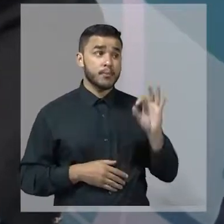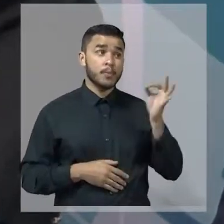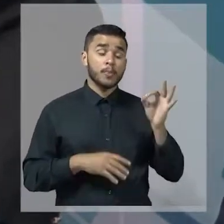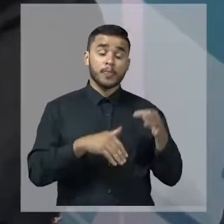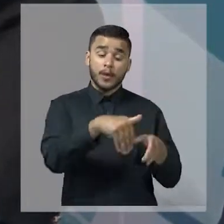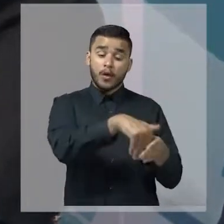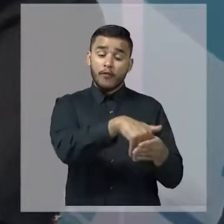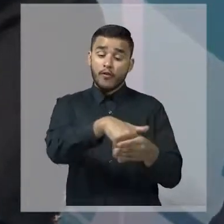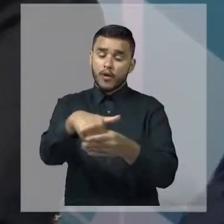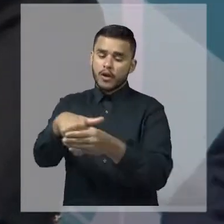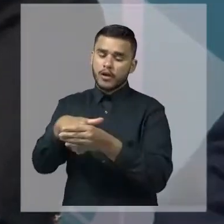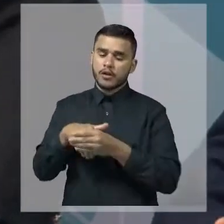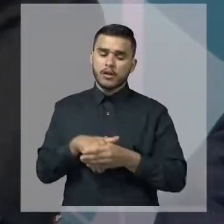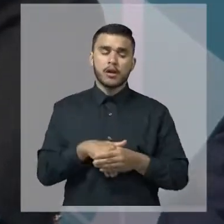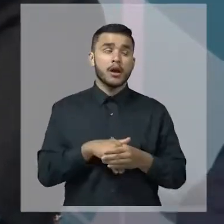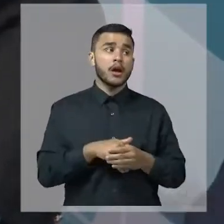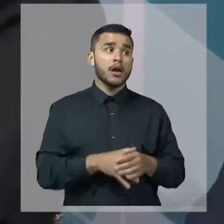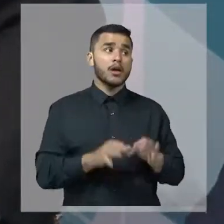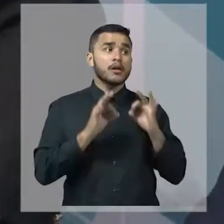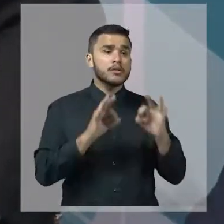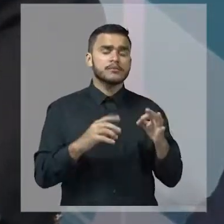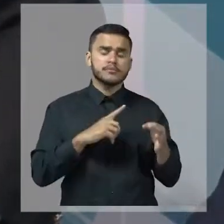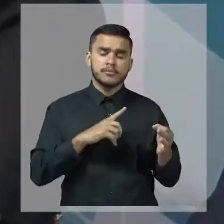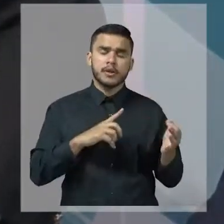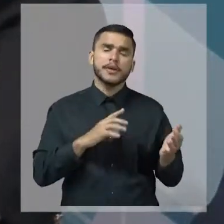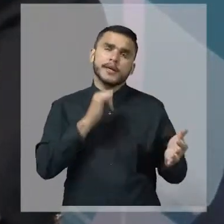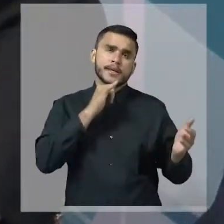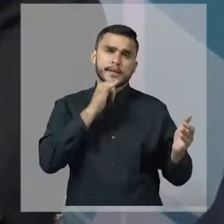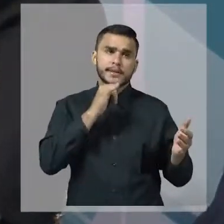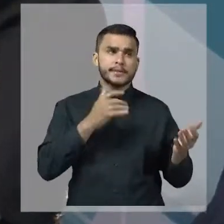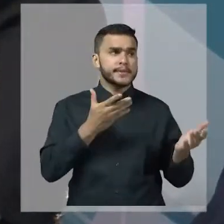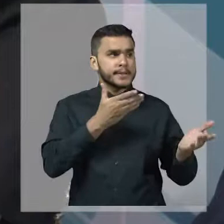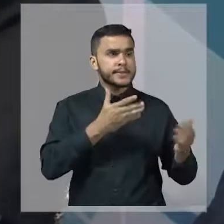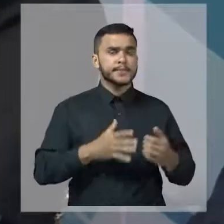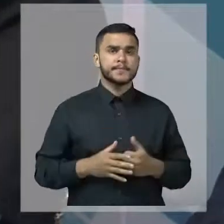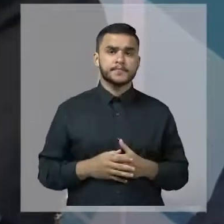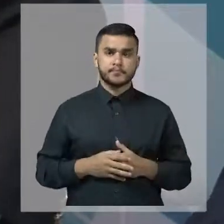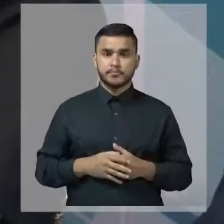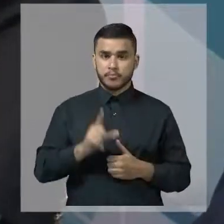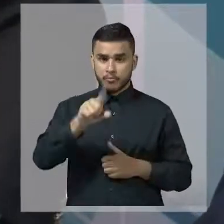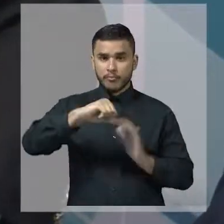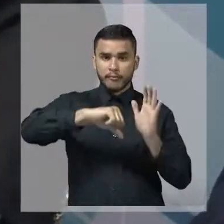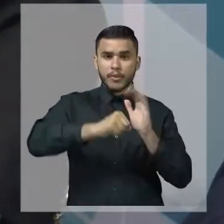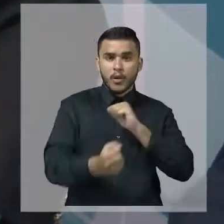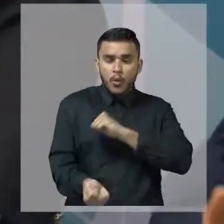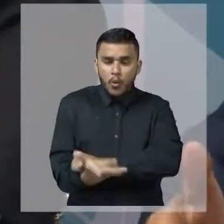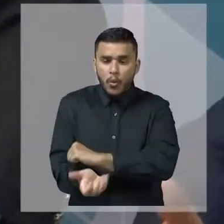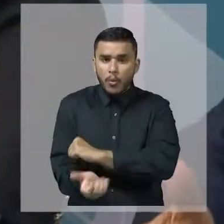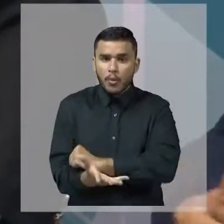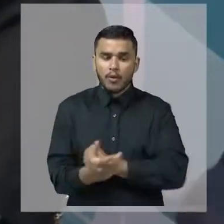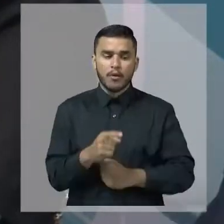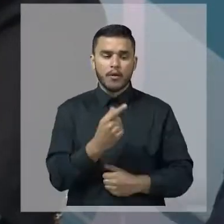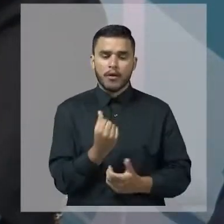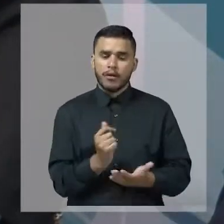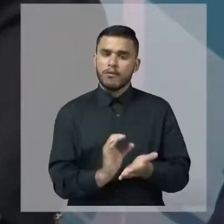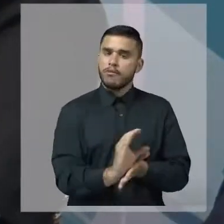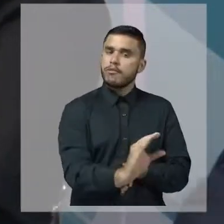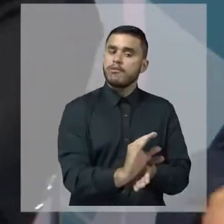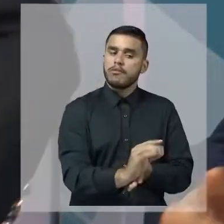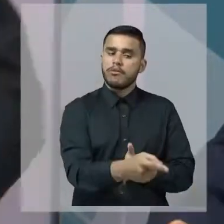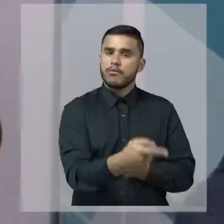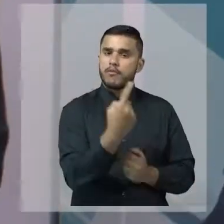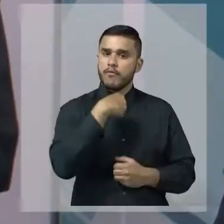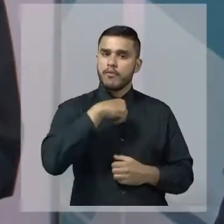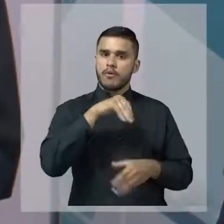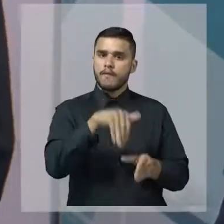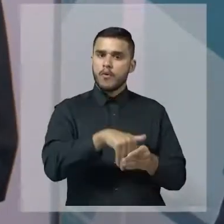eleitorais, de uma geral, eles têm uma pena, por exemplo, corrupção eleitoral, comprar voto, ou